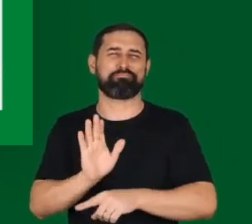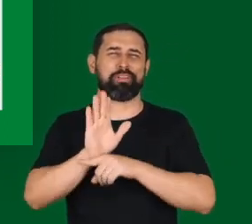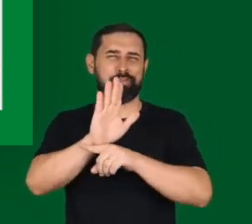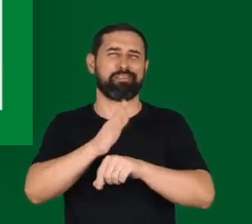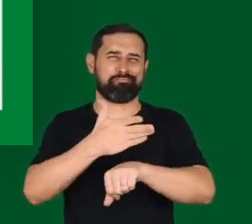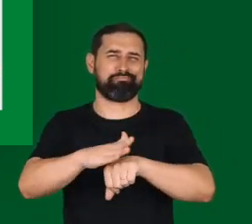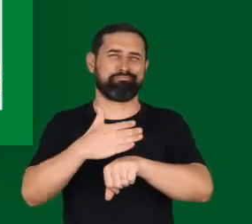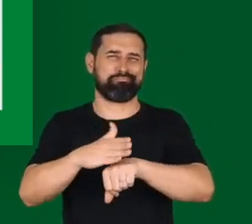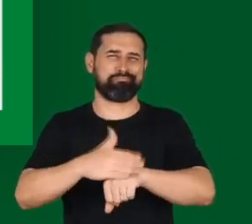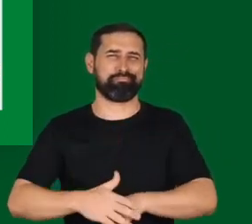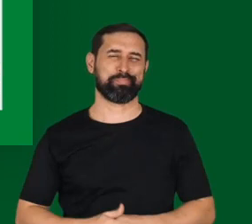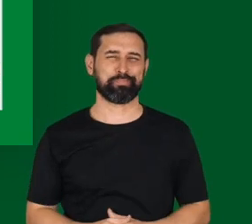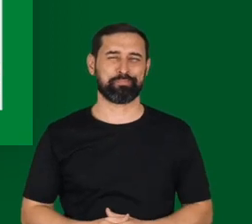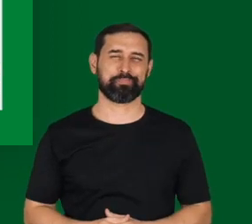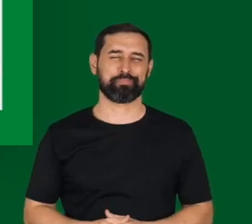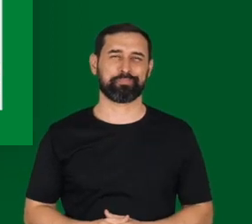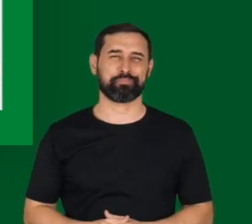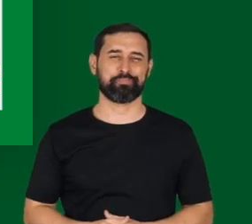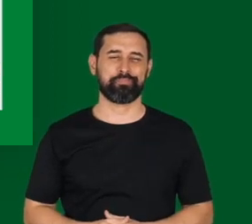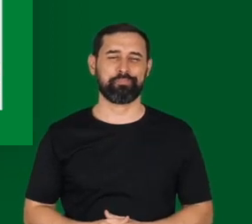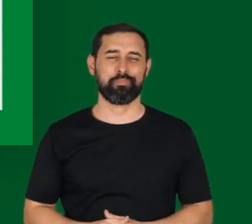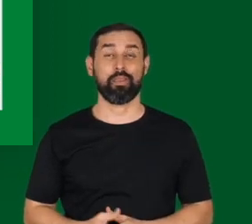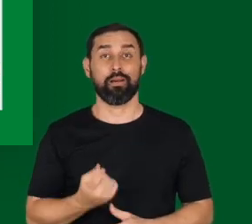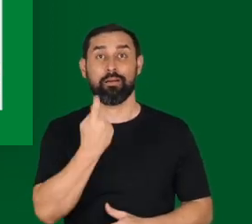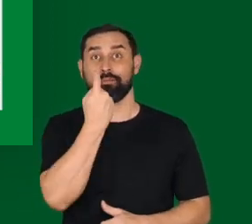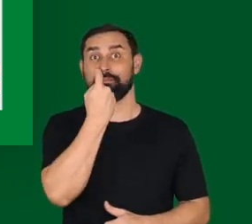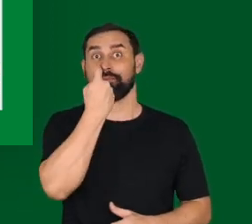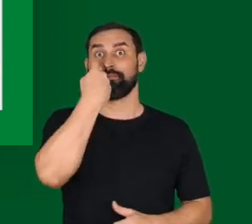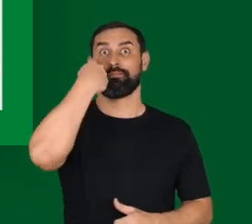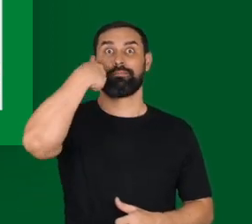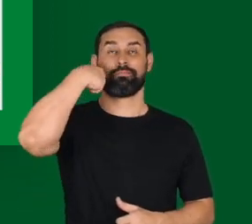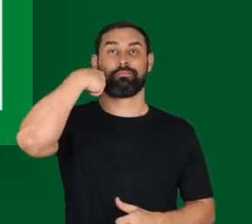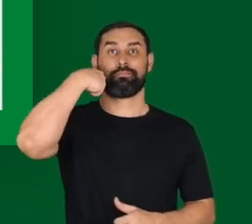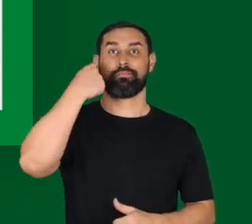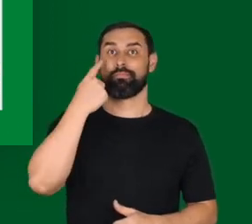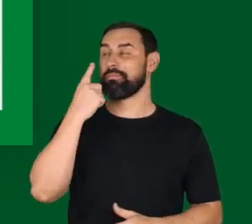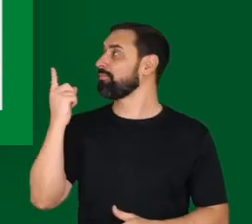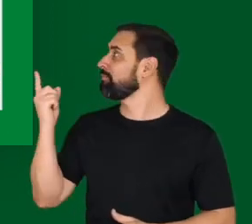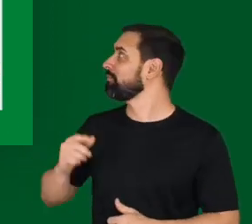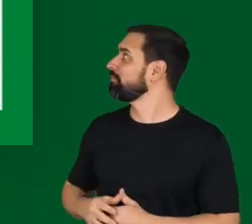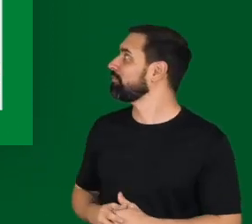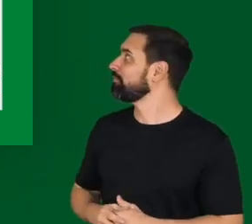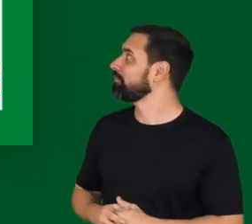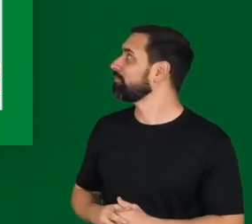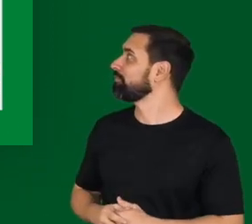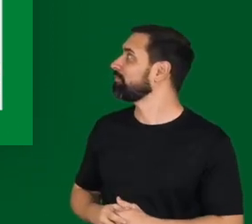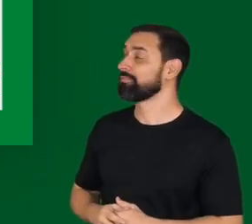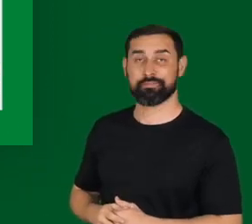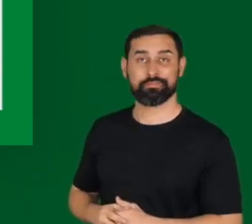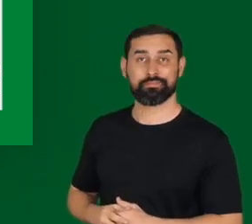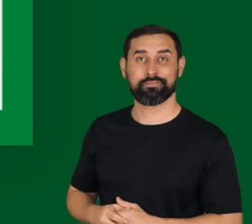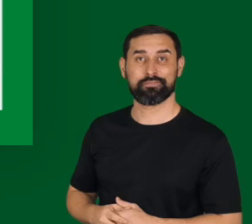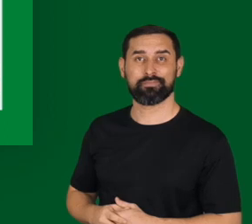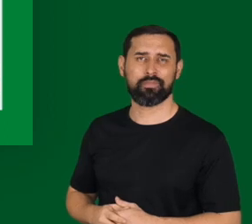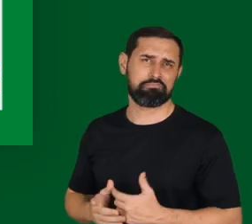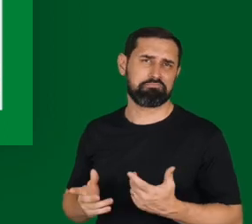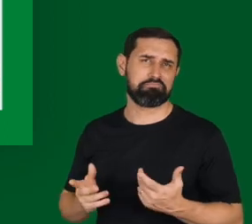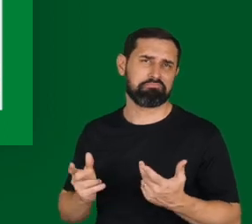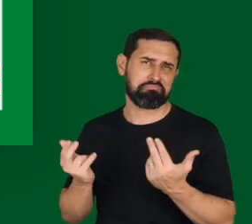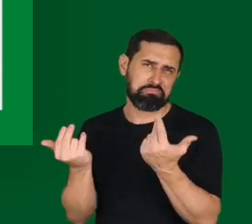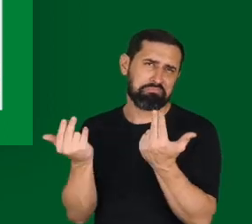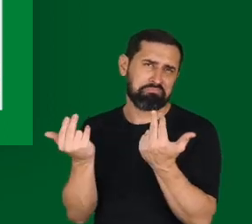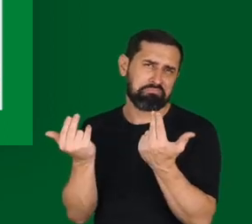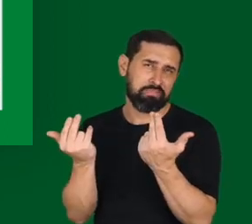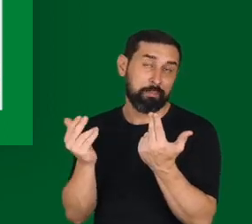coloca. E aí, a cânula naso, né, ela também vai fornecer essa permeabilidade da via aérea ali, ó, segurando a base